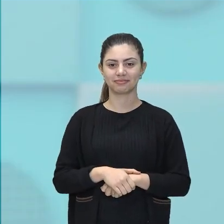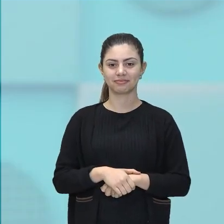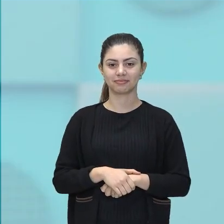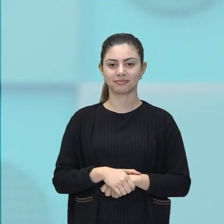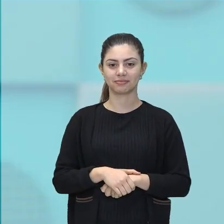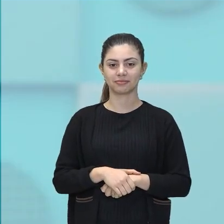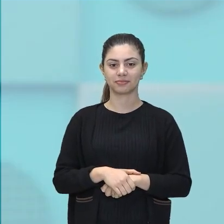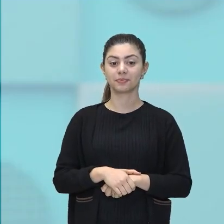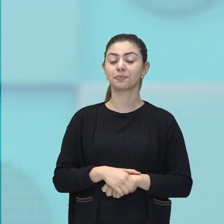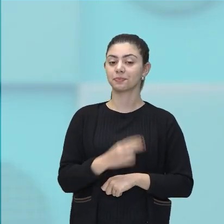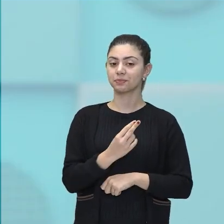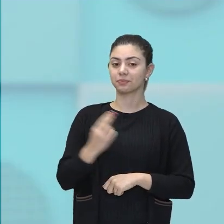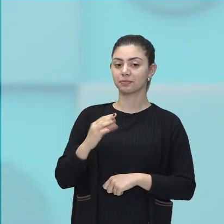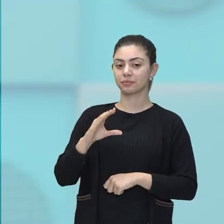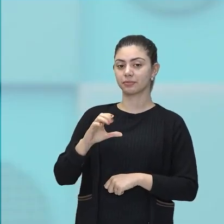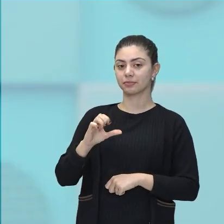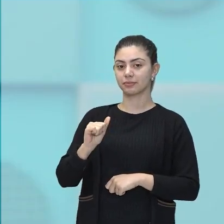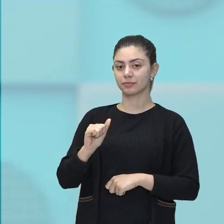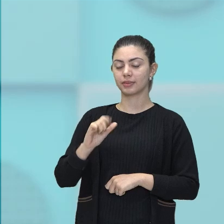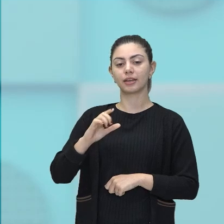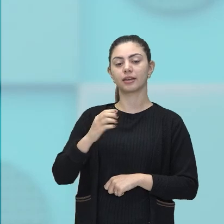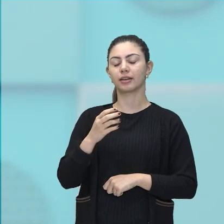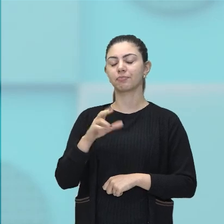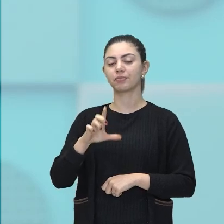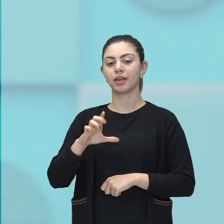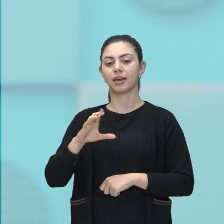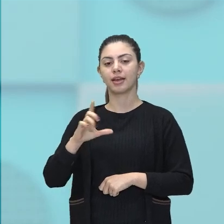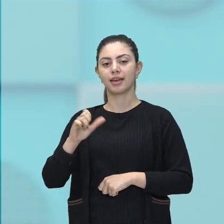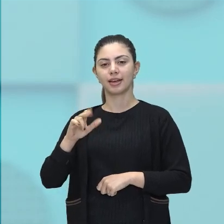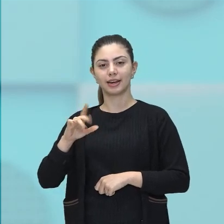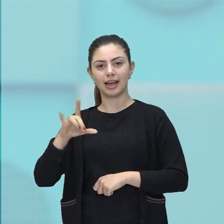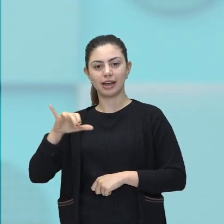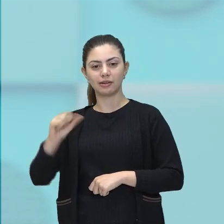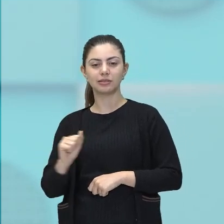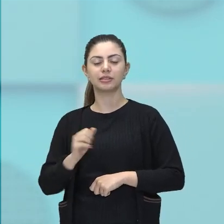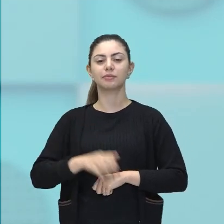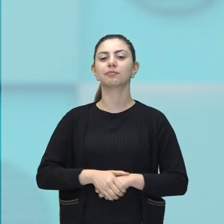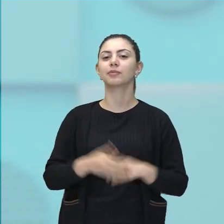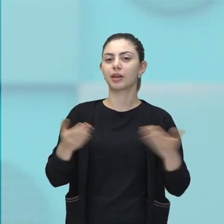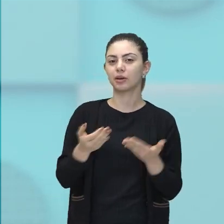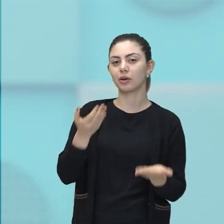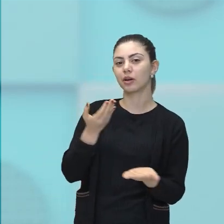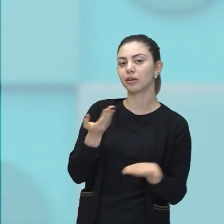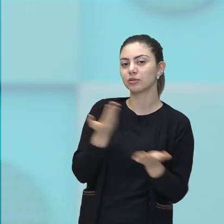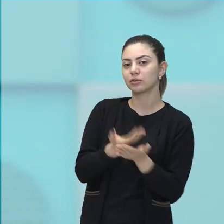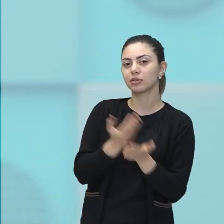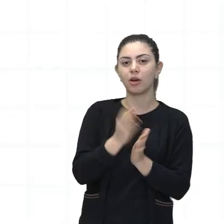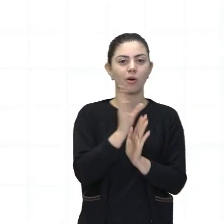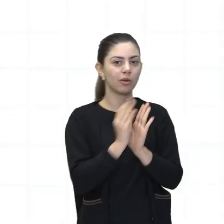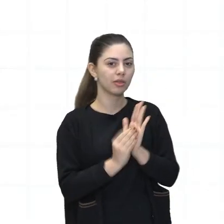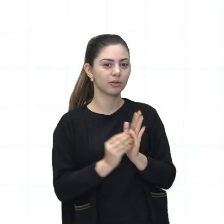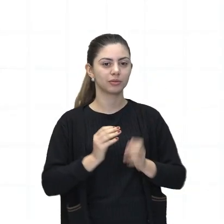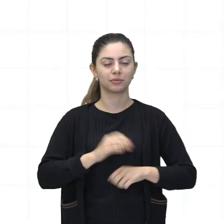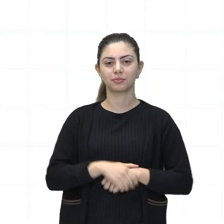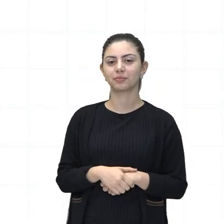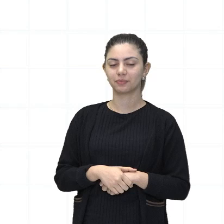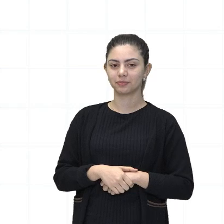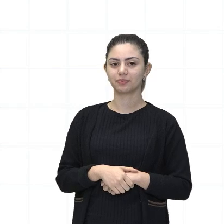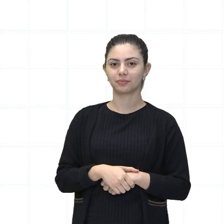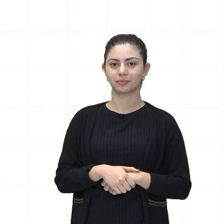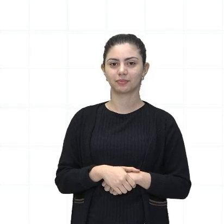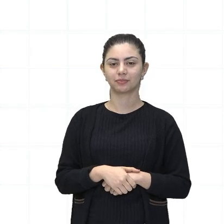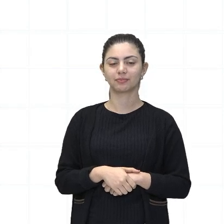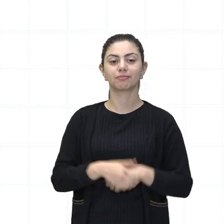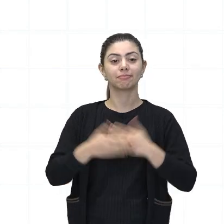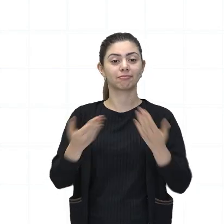Cláudia Borges. Eu sou a professora Cláudia Borges. Nós vamos conferir agora os conteúdos desta aula.